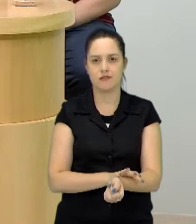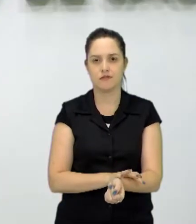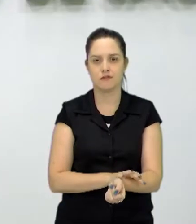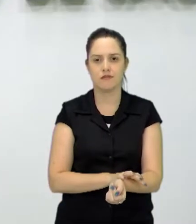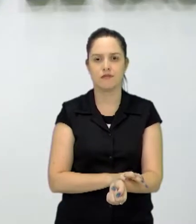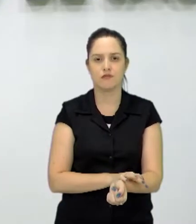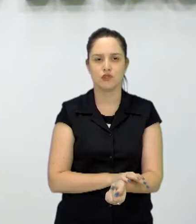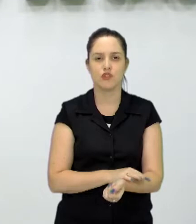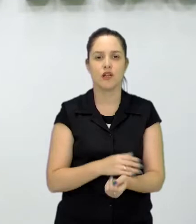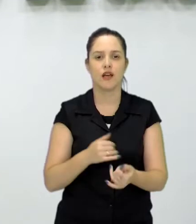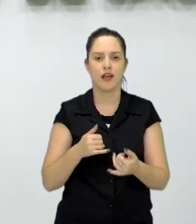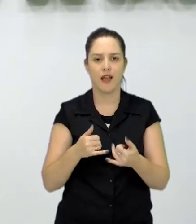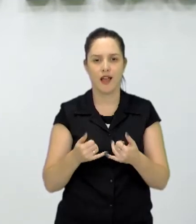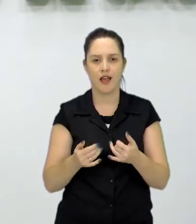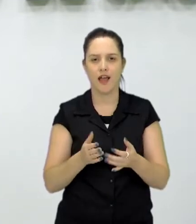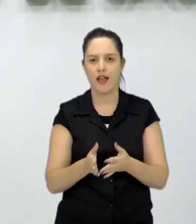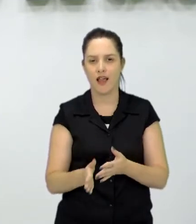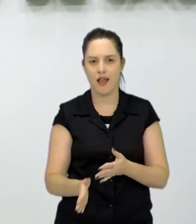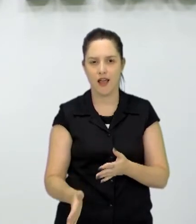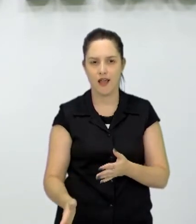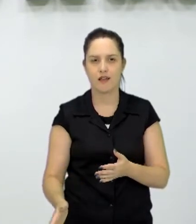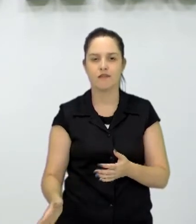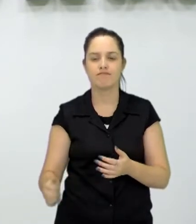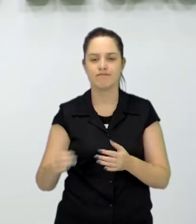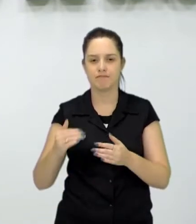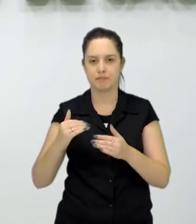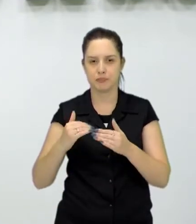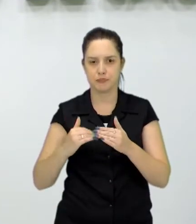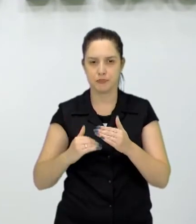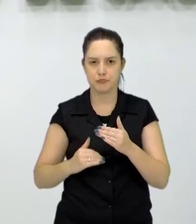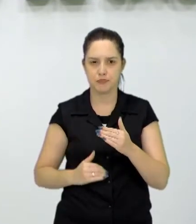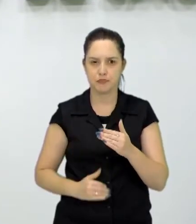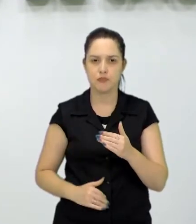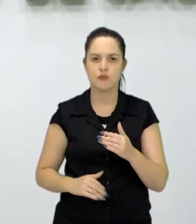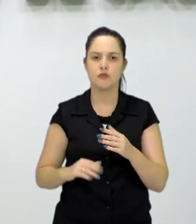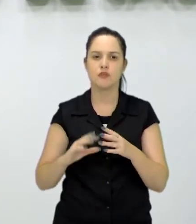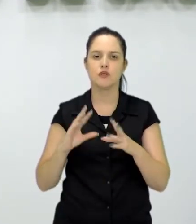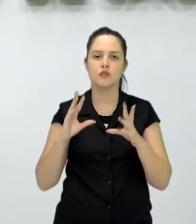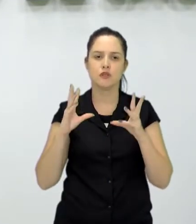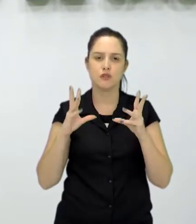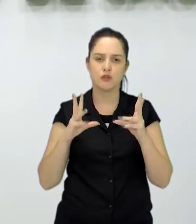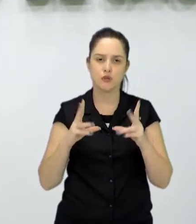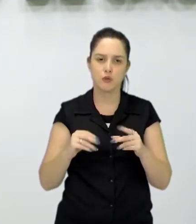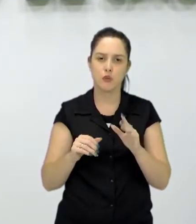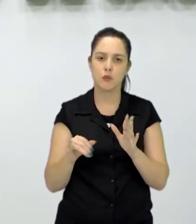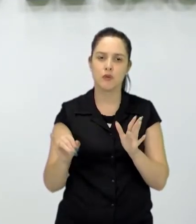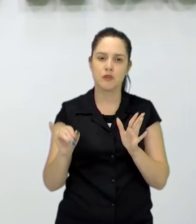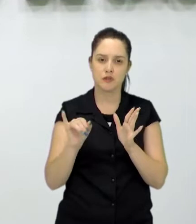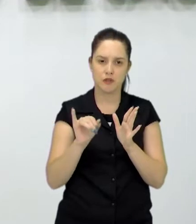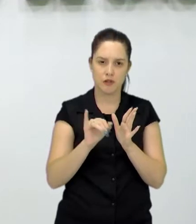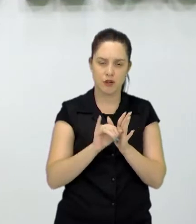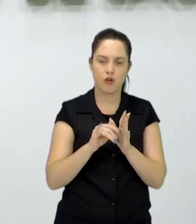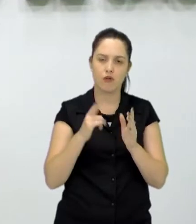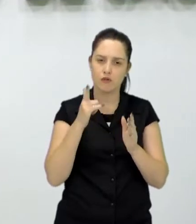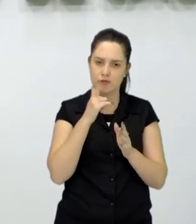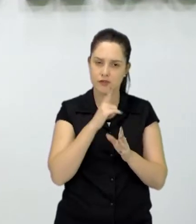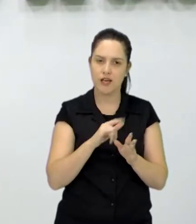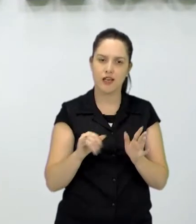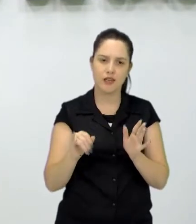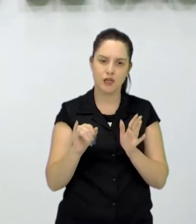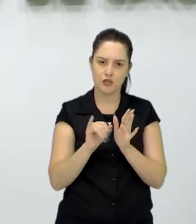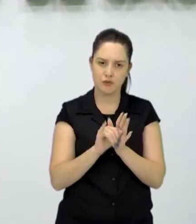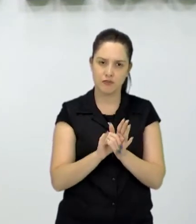caiu, tá? Então a gente fala sobre grupos étnicos, né? Que grupo você se identifica? Em que grupo você se identifica, né? Exatamente. Não